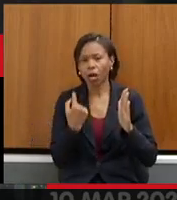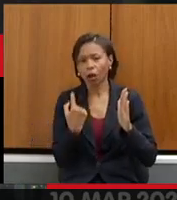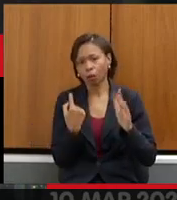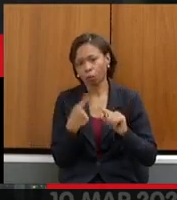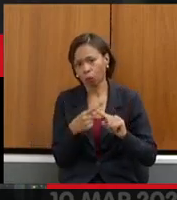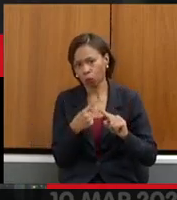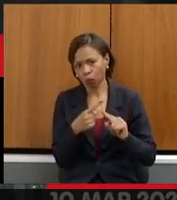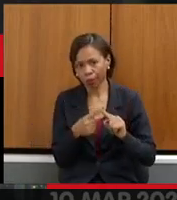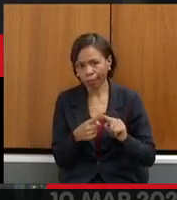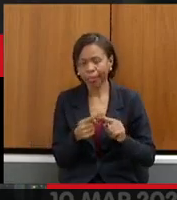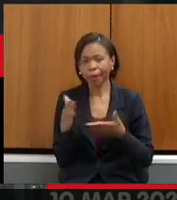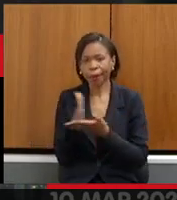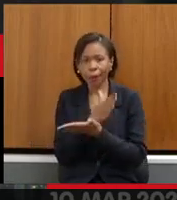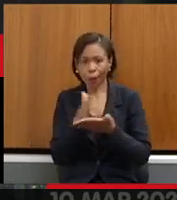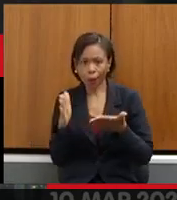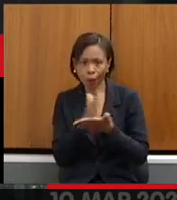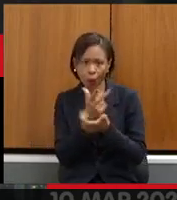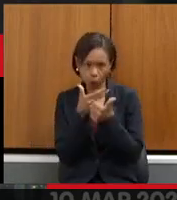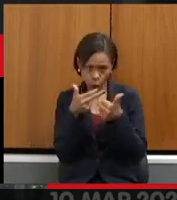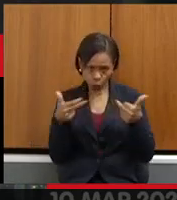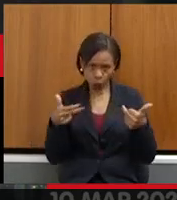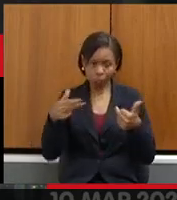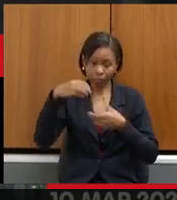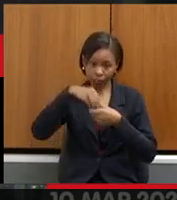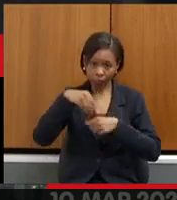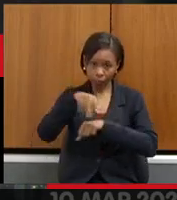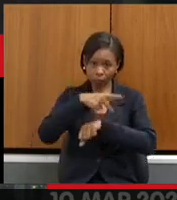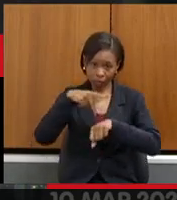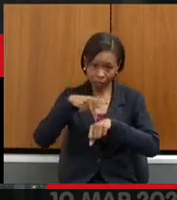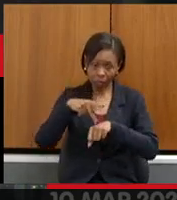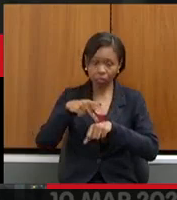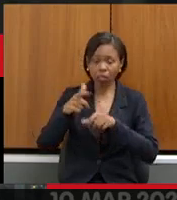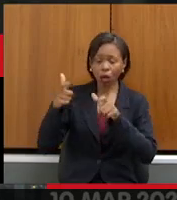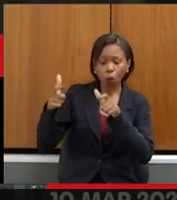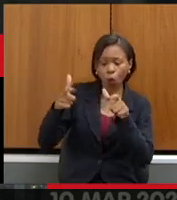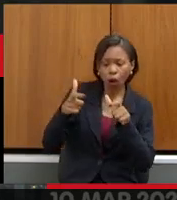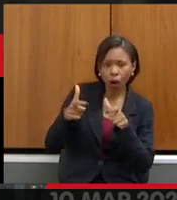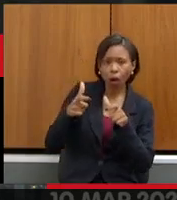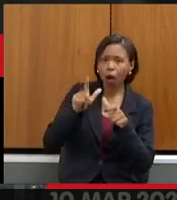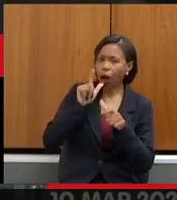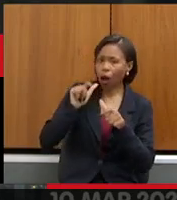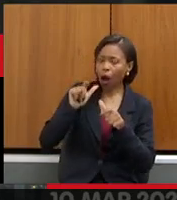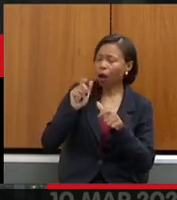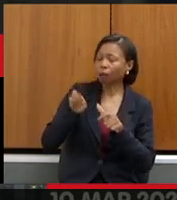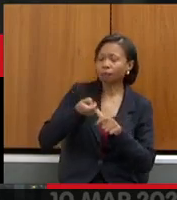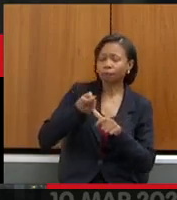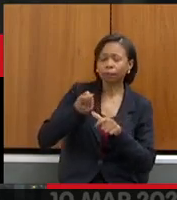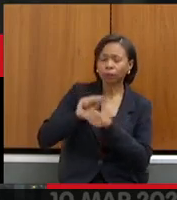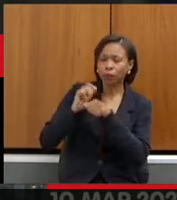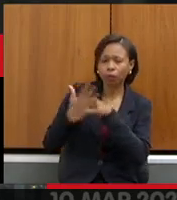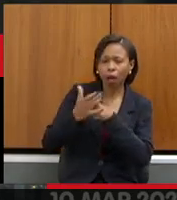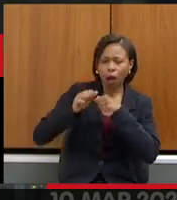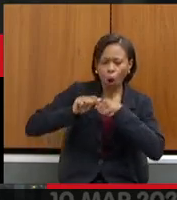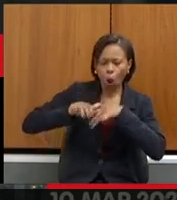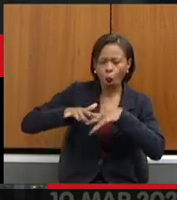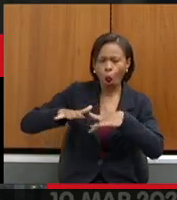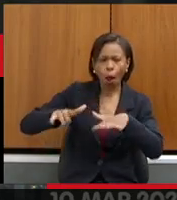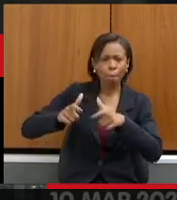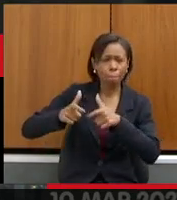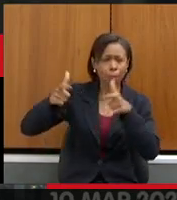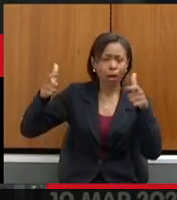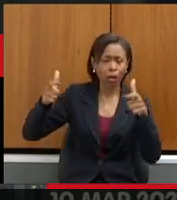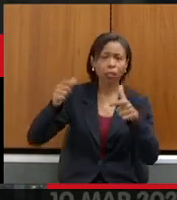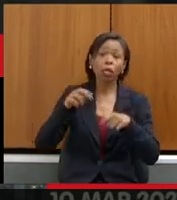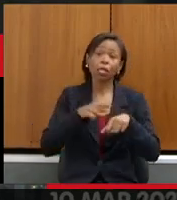lugares no país que tinham a epidemia um pouco mais avançada EA exemplo quando você faz é a roxa nós já sabemos